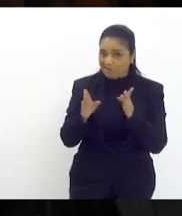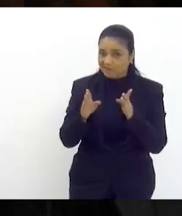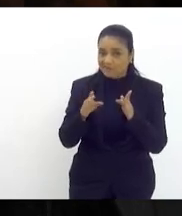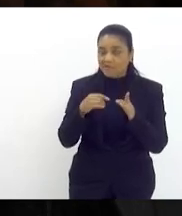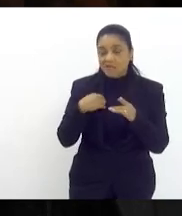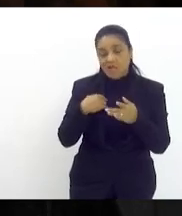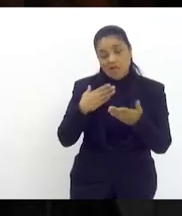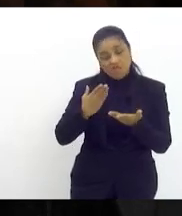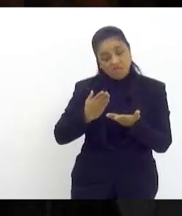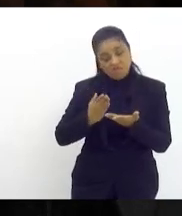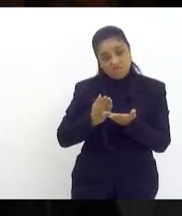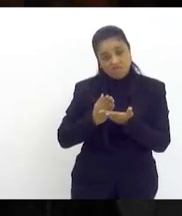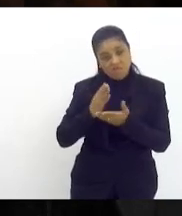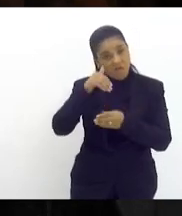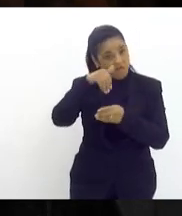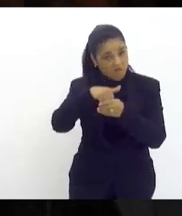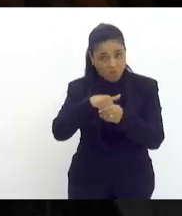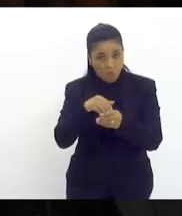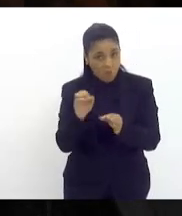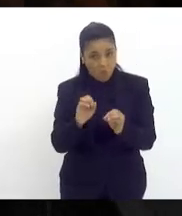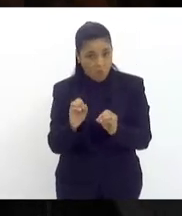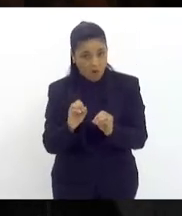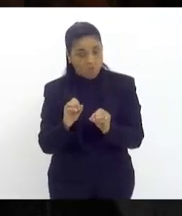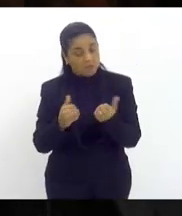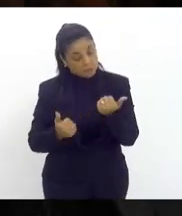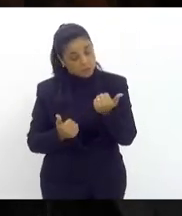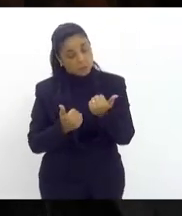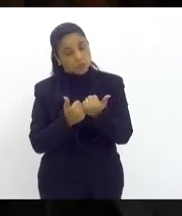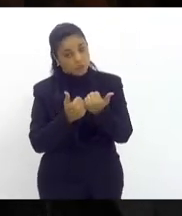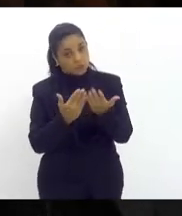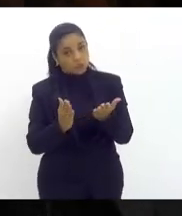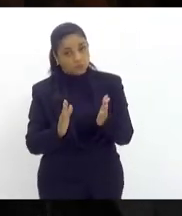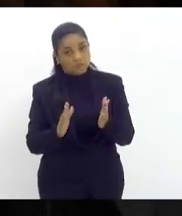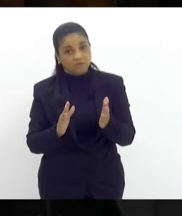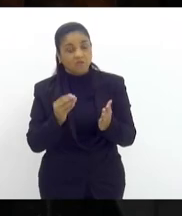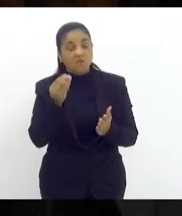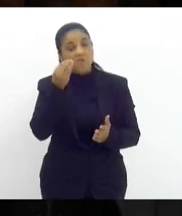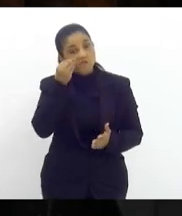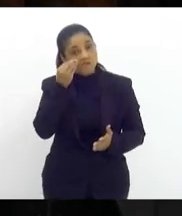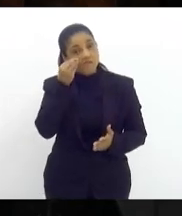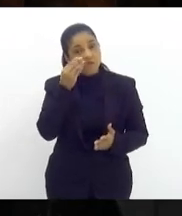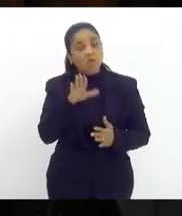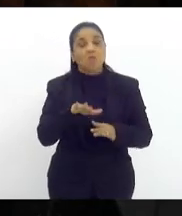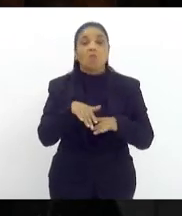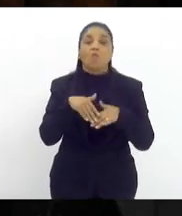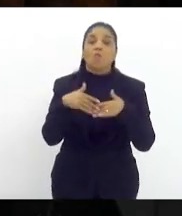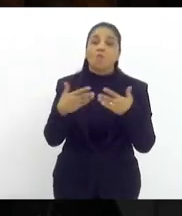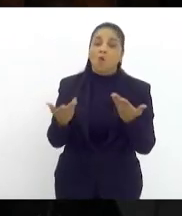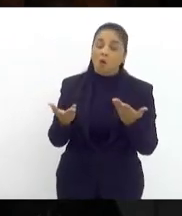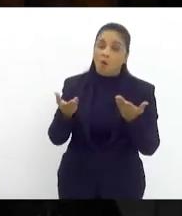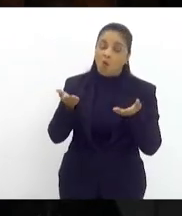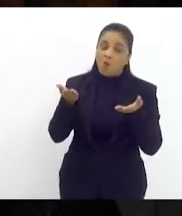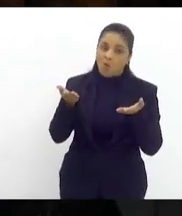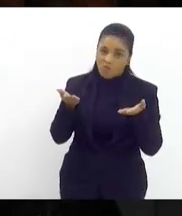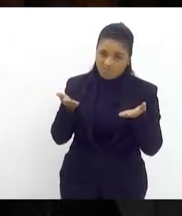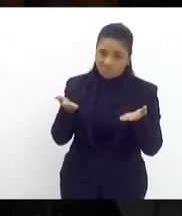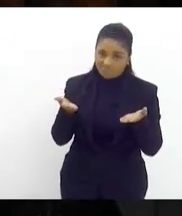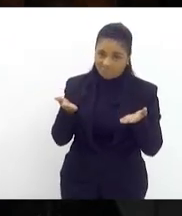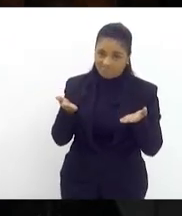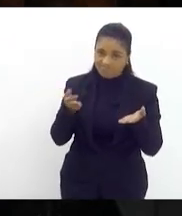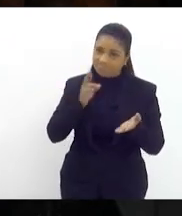votado mas é o substitutivo e vamos ver qual é o comportamento